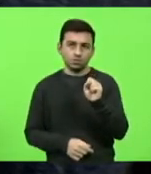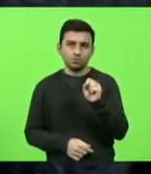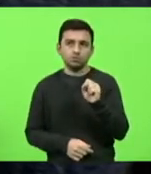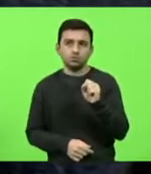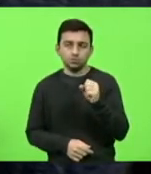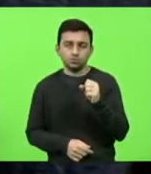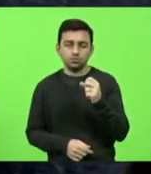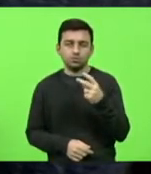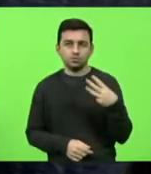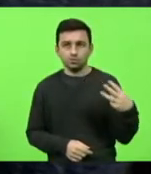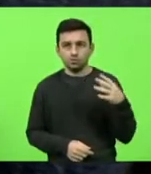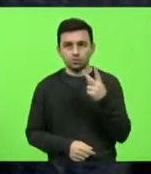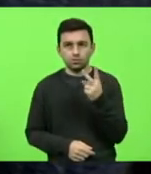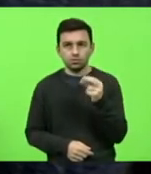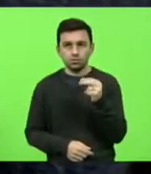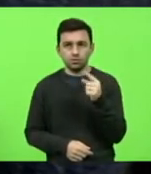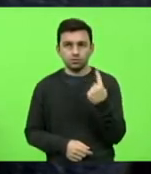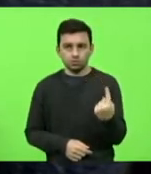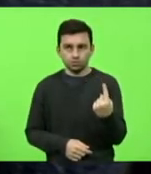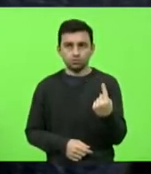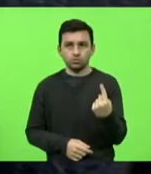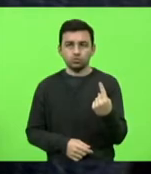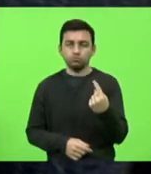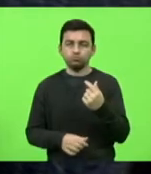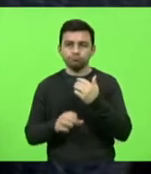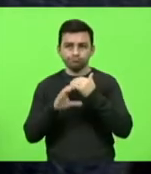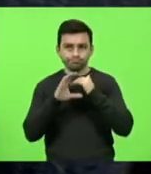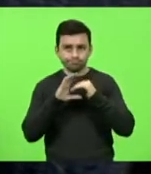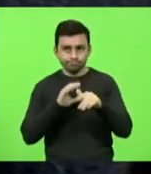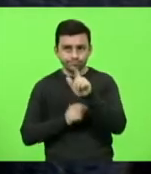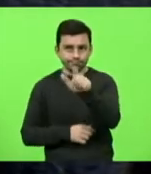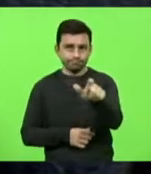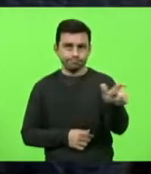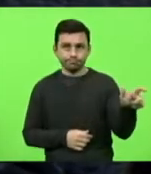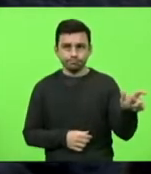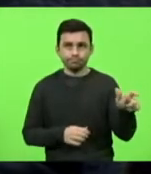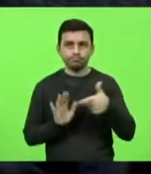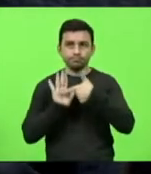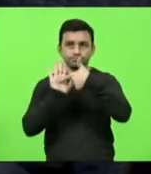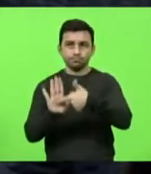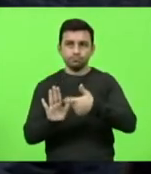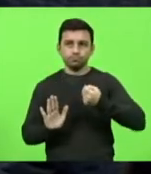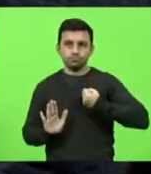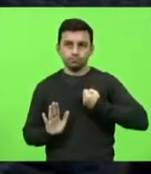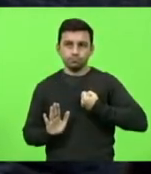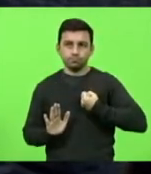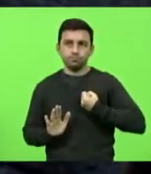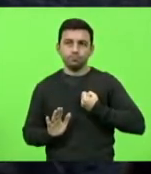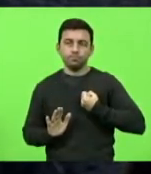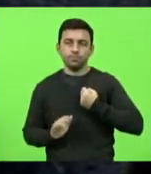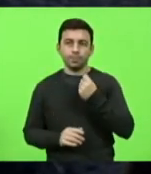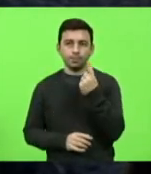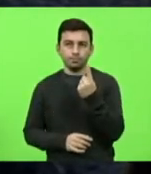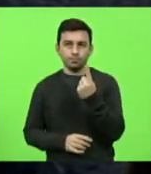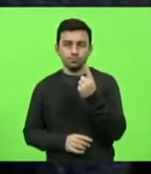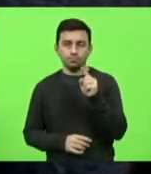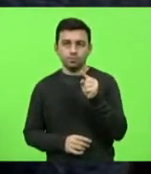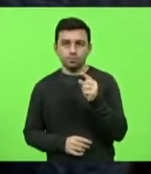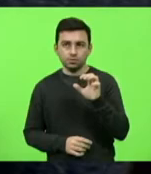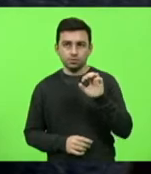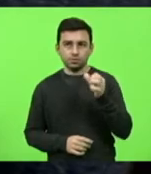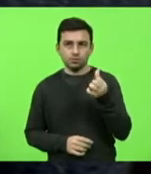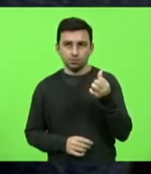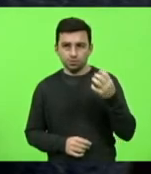E comunicou que encaminhará aos destinatários as indicações números 1064, a